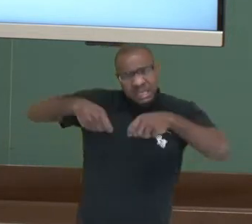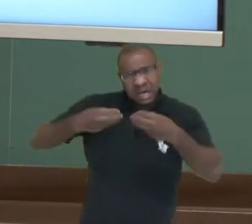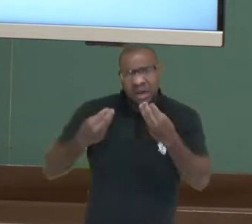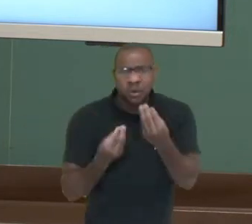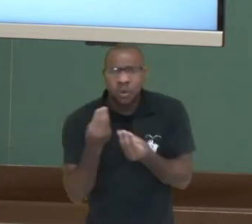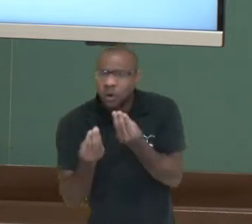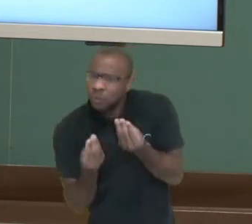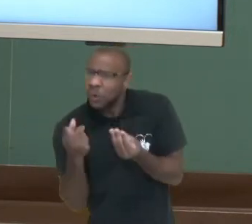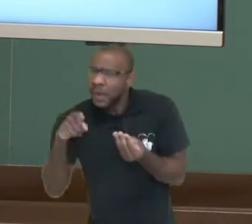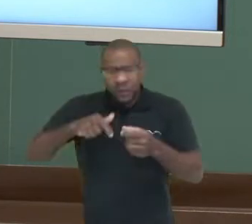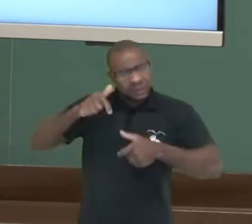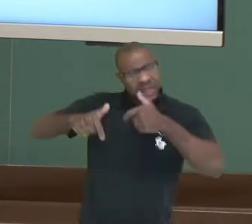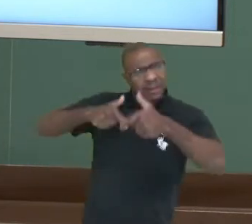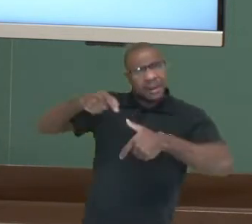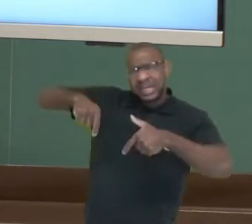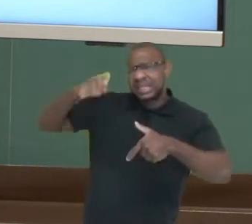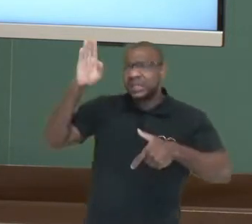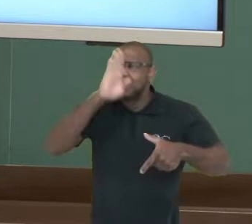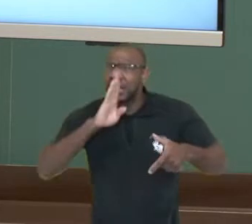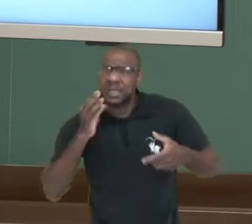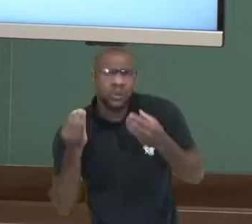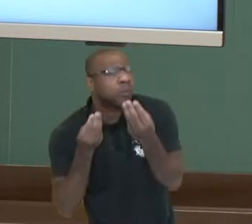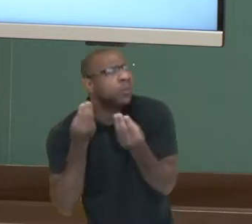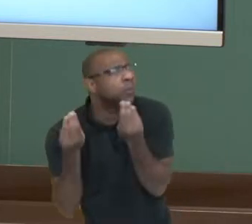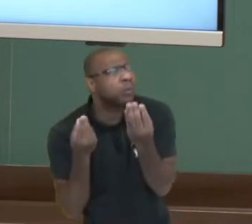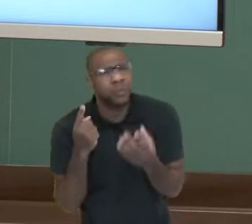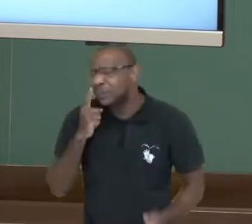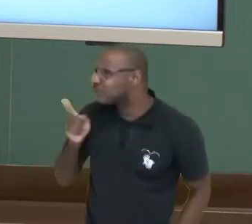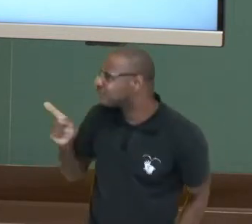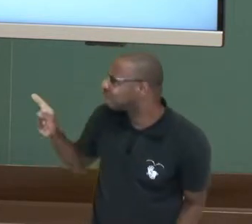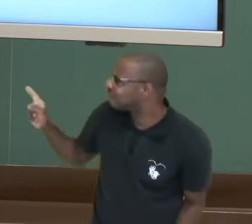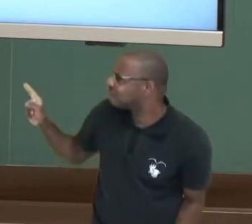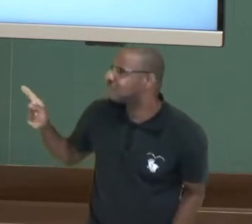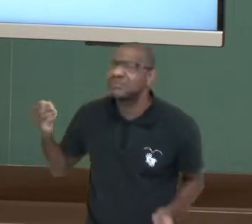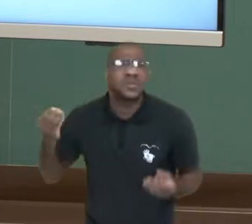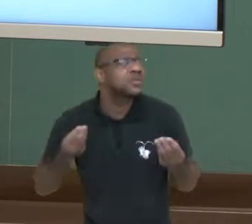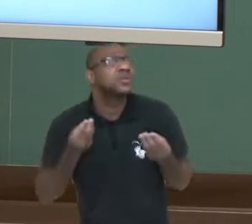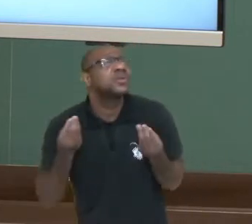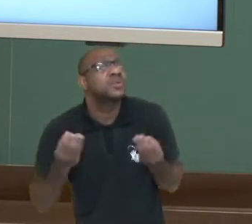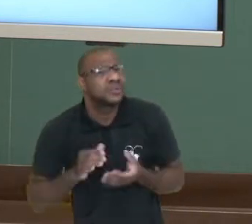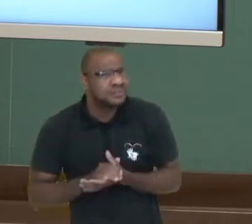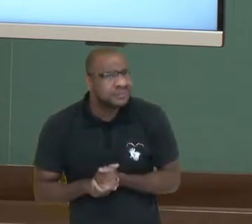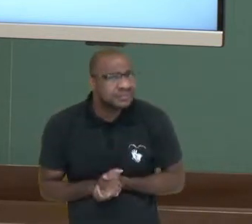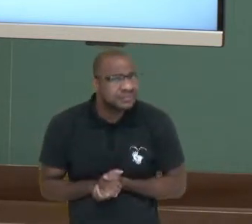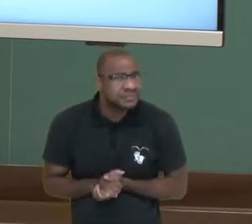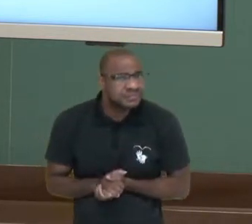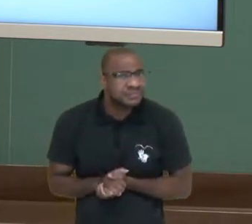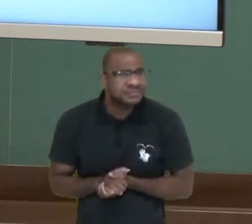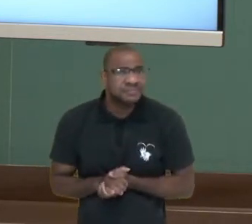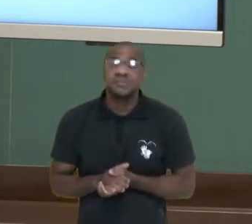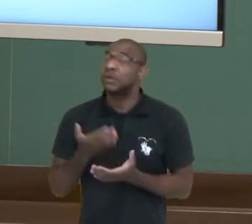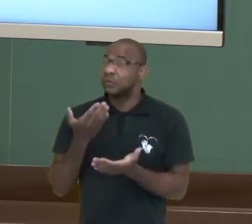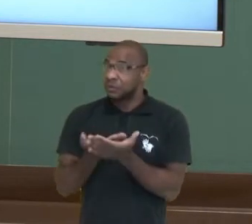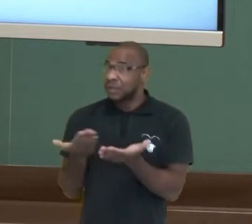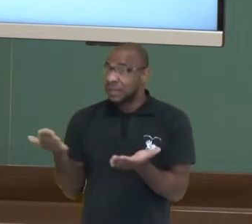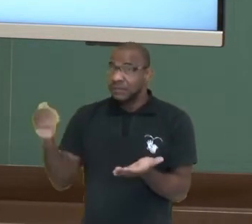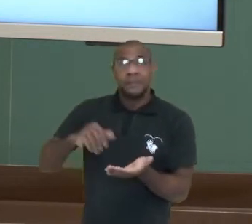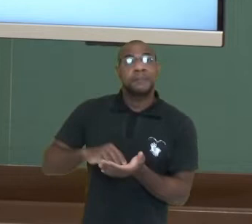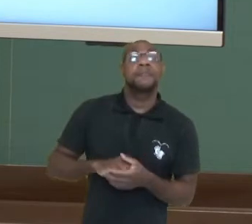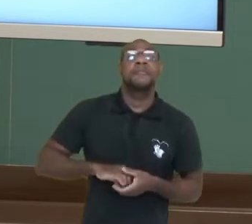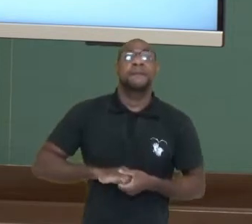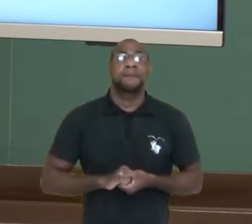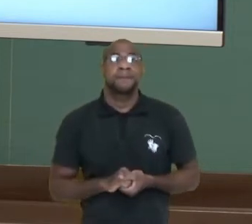essa atividade no nosso país, no nosso Brasilzão? Vamos estudar.